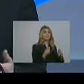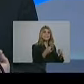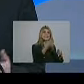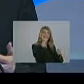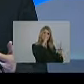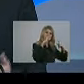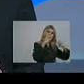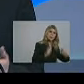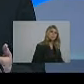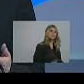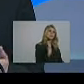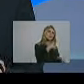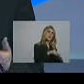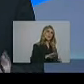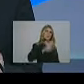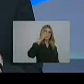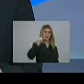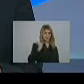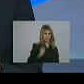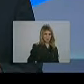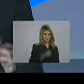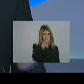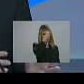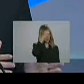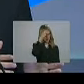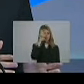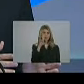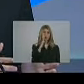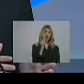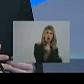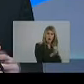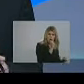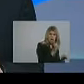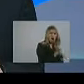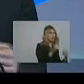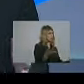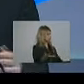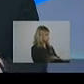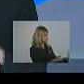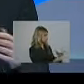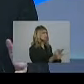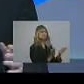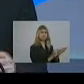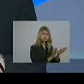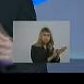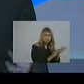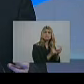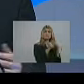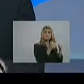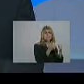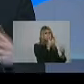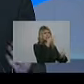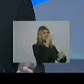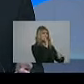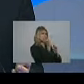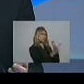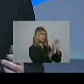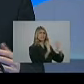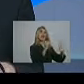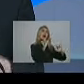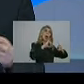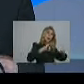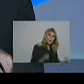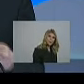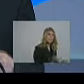que eu sou candidato a prefeito do Rio de Janeiro. Grandes obras foram feitas, está aí, eu não vou criticar, são nossas, vamos aproveitar,